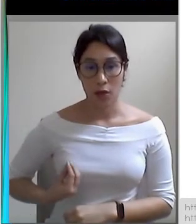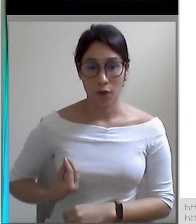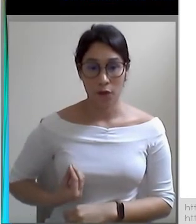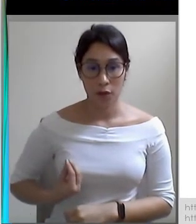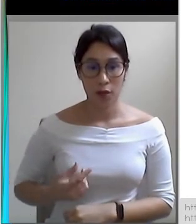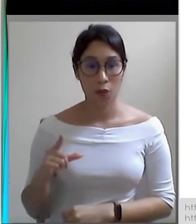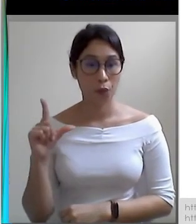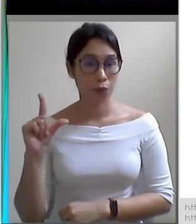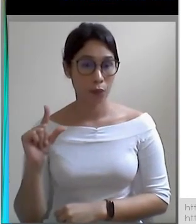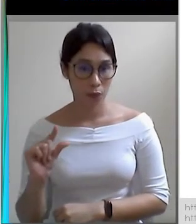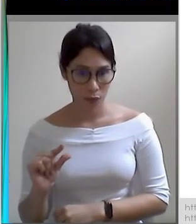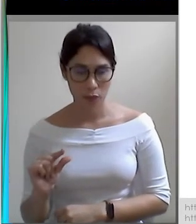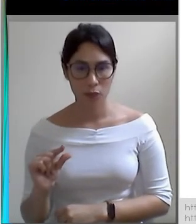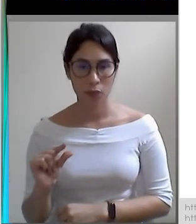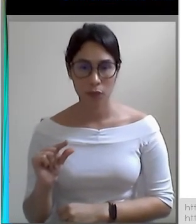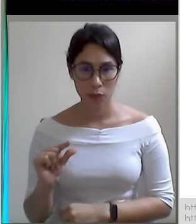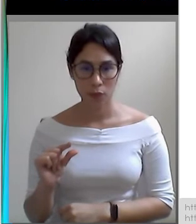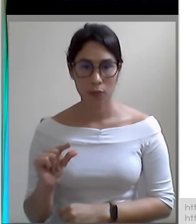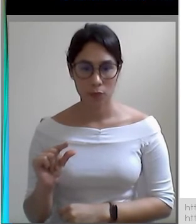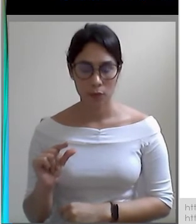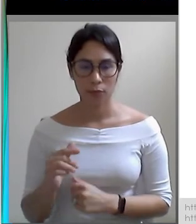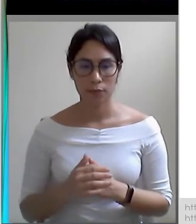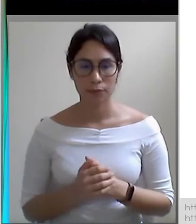São células de curta duração